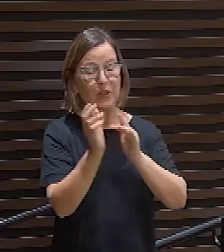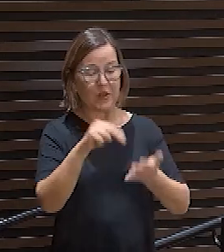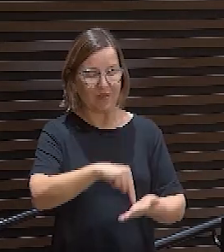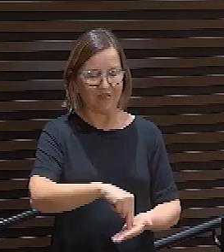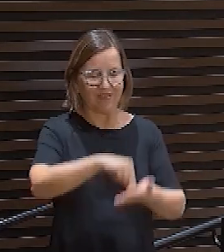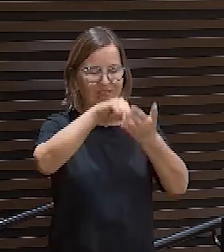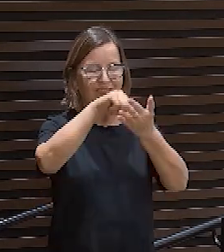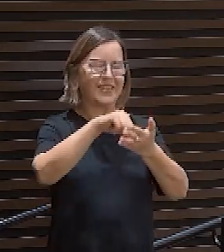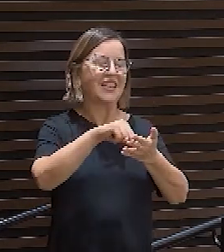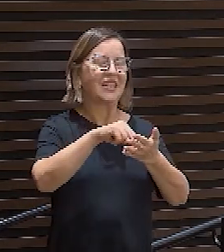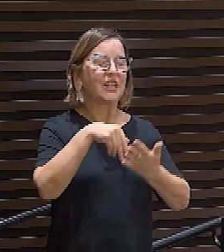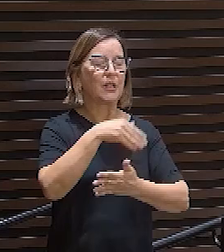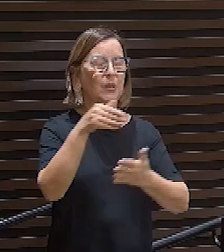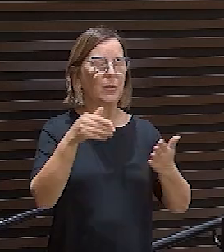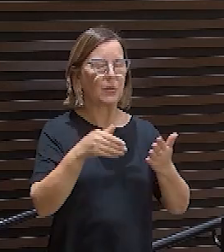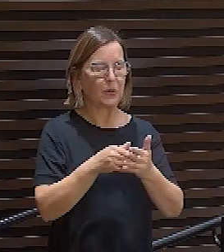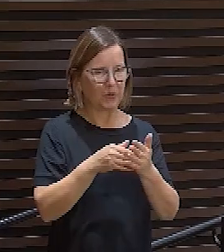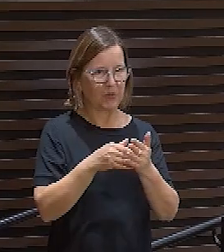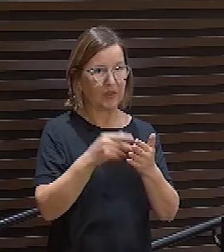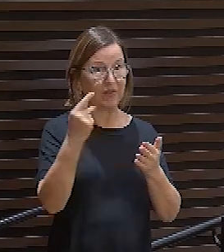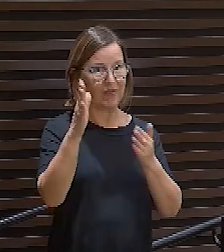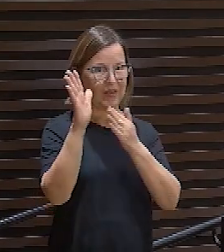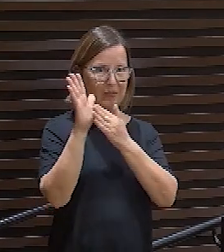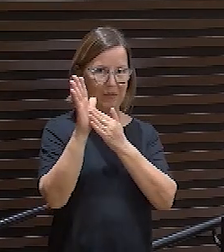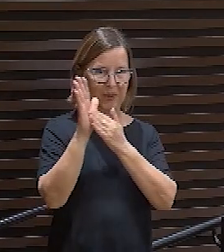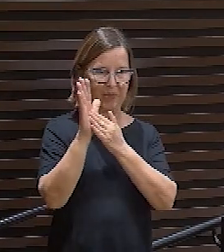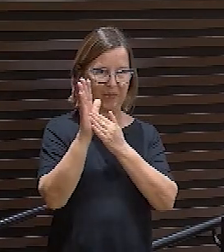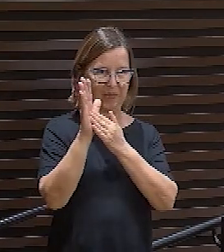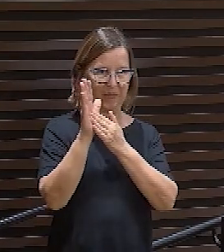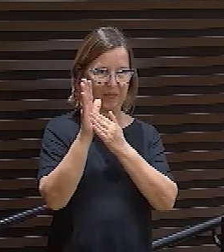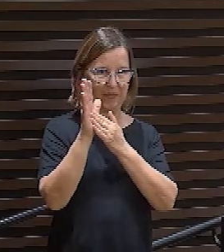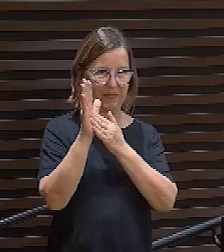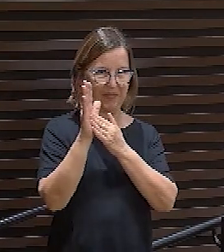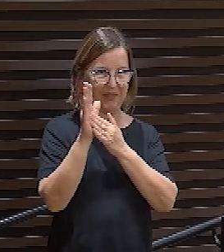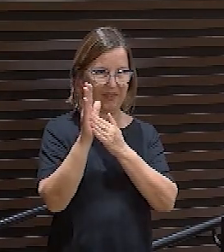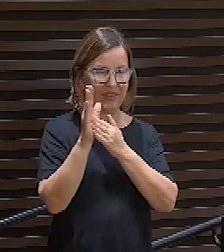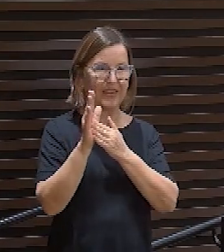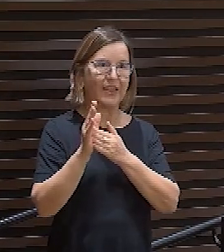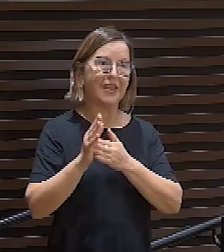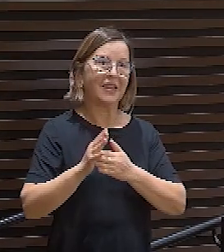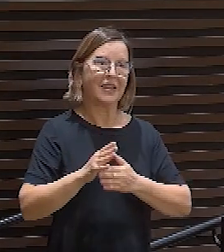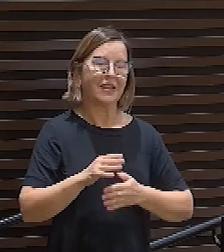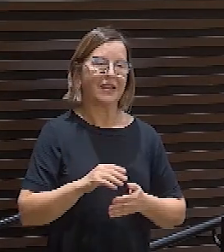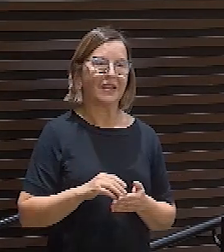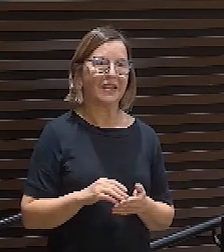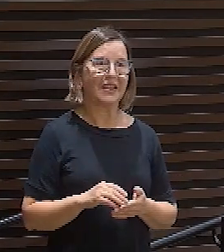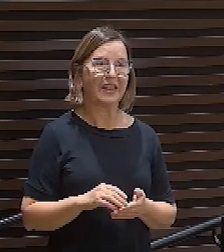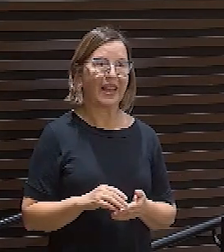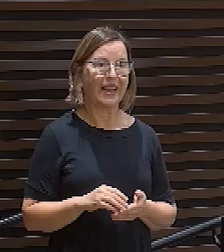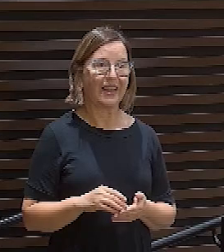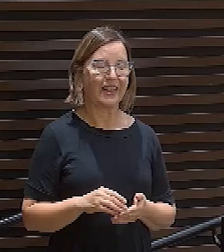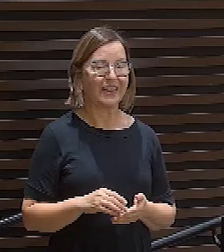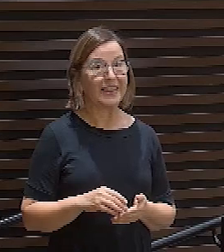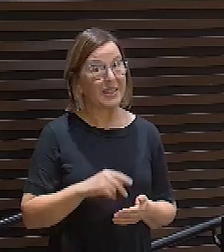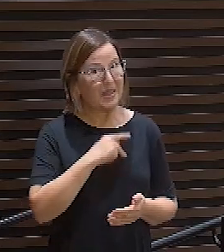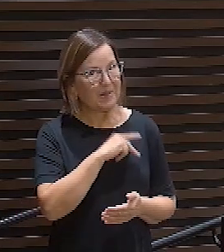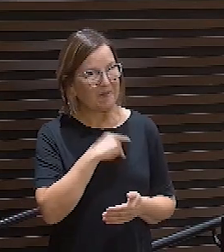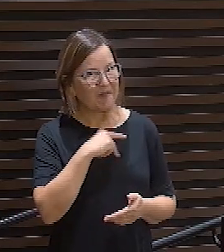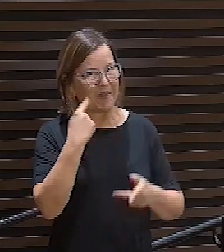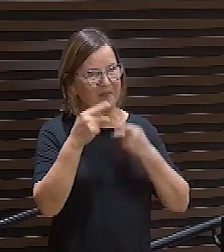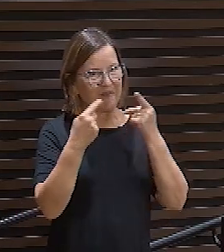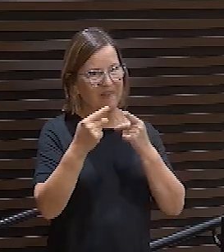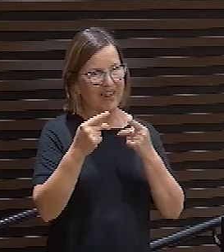seus dedos, nos dando o direito de existir. E aí agora, Paulo vai dizer que não